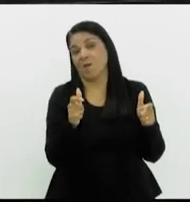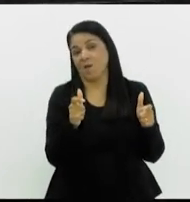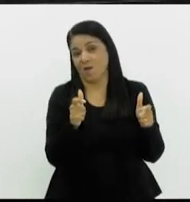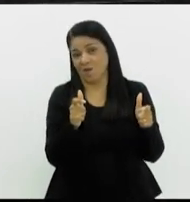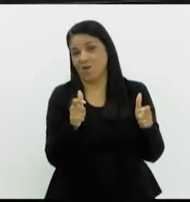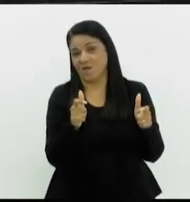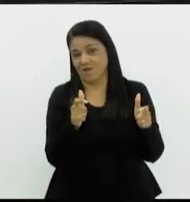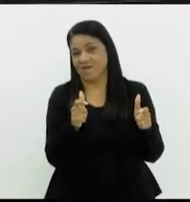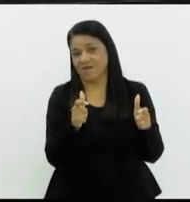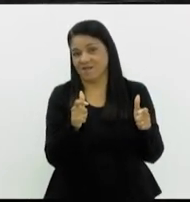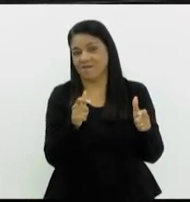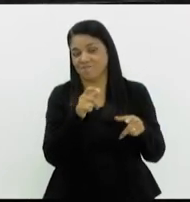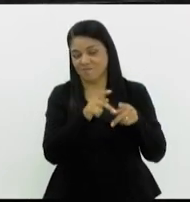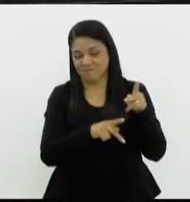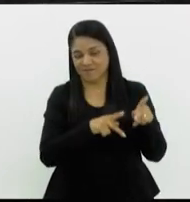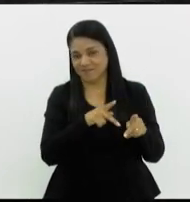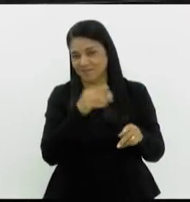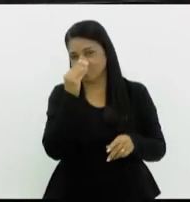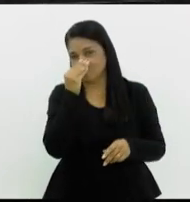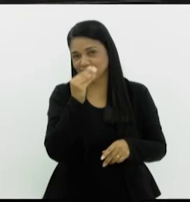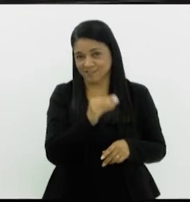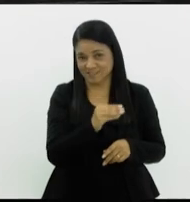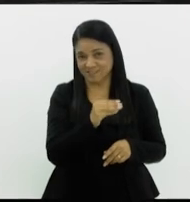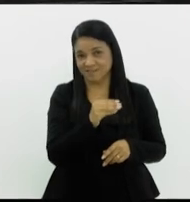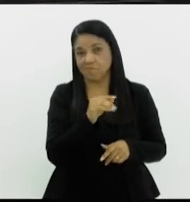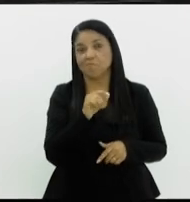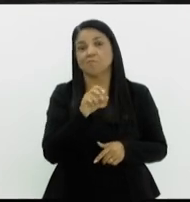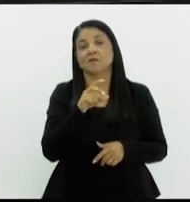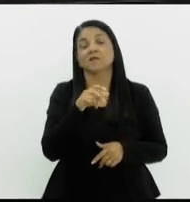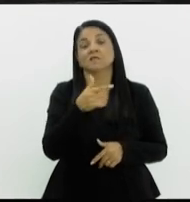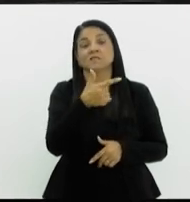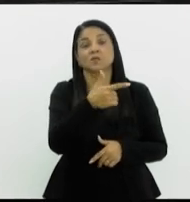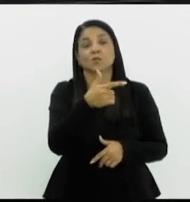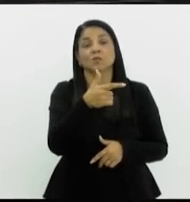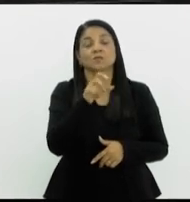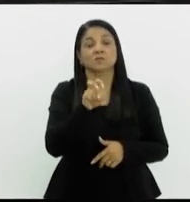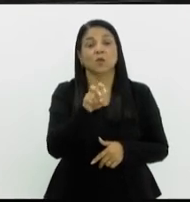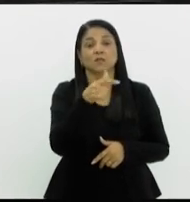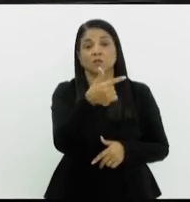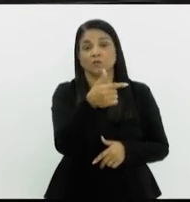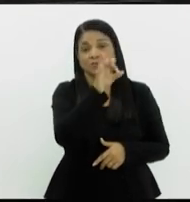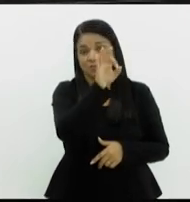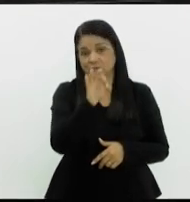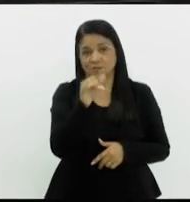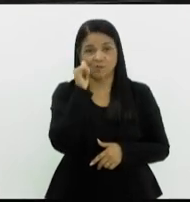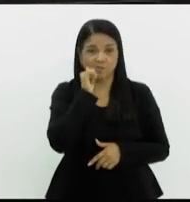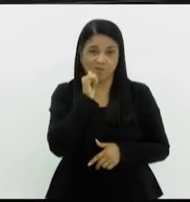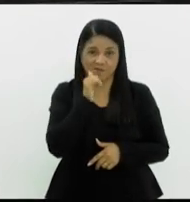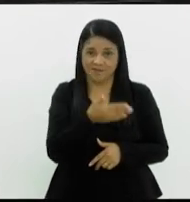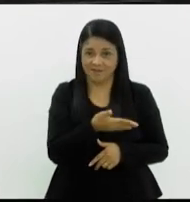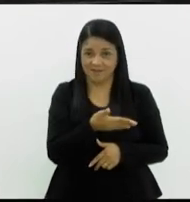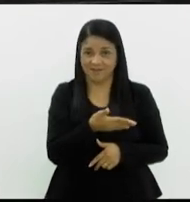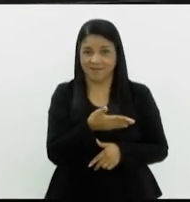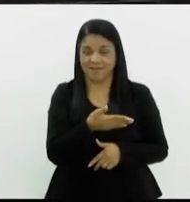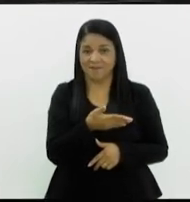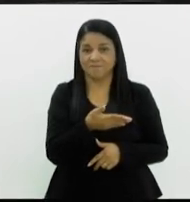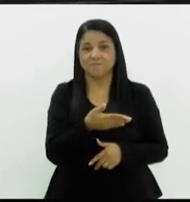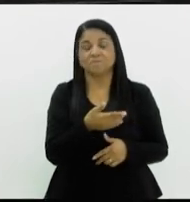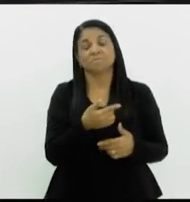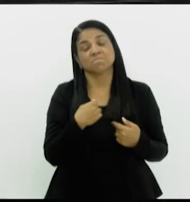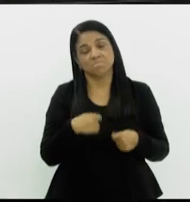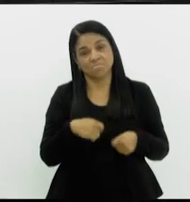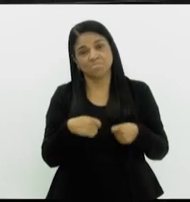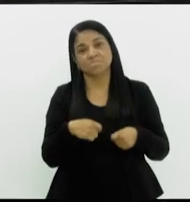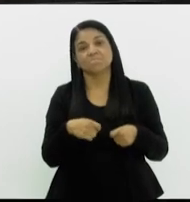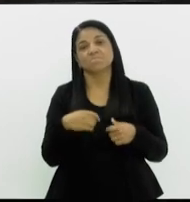como já disse aqui, está sendo esquecida e não tem privilegiado as condições